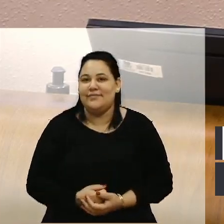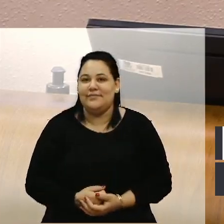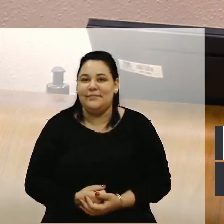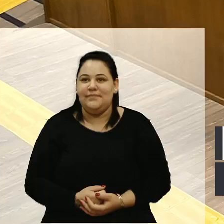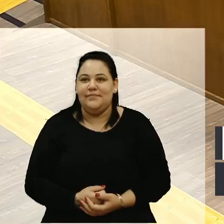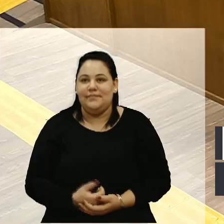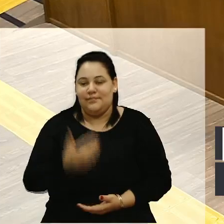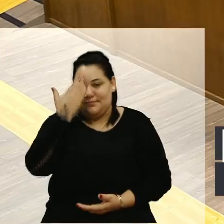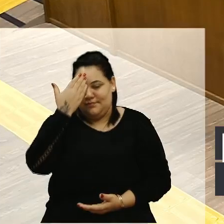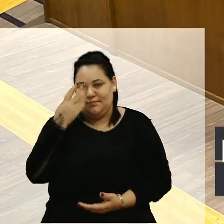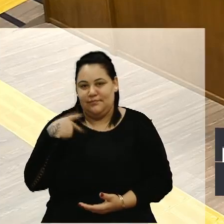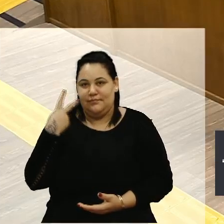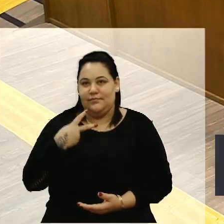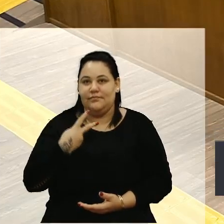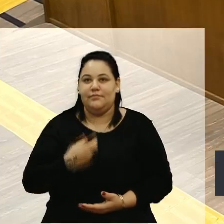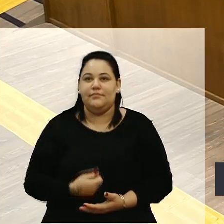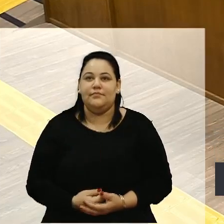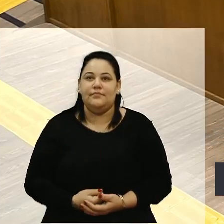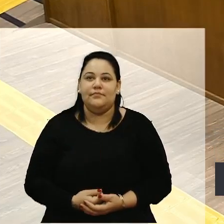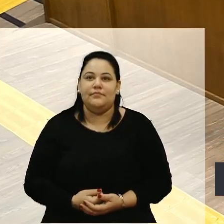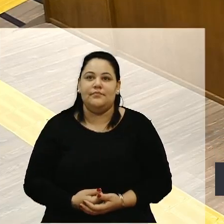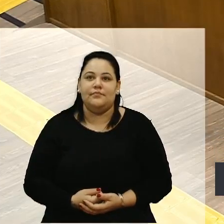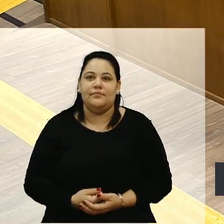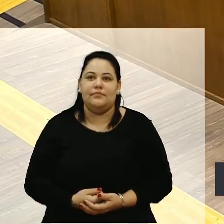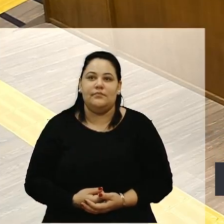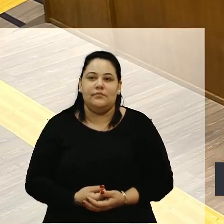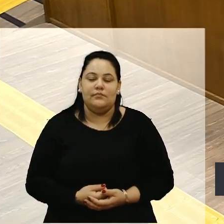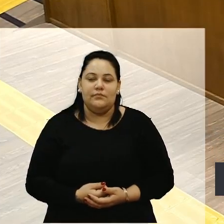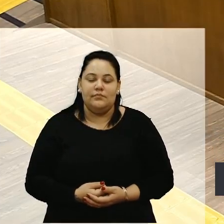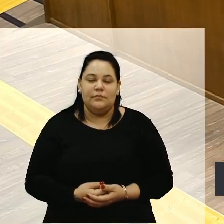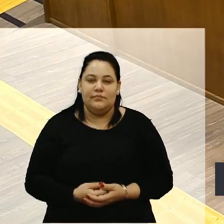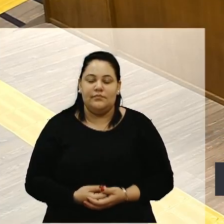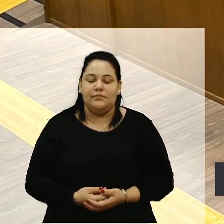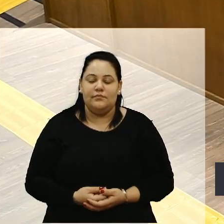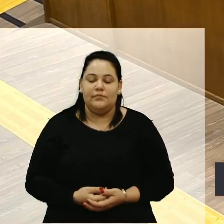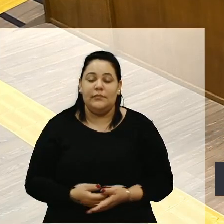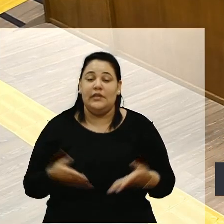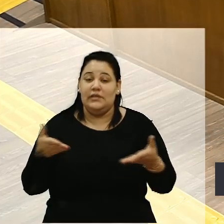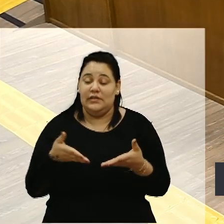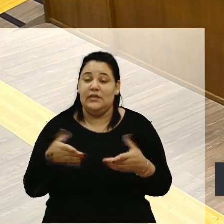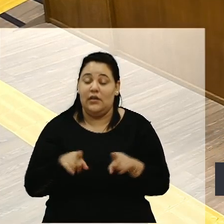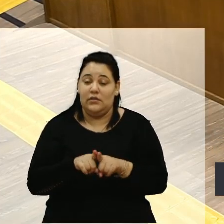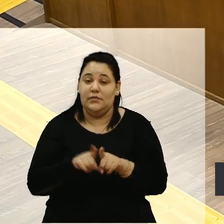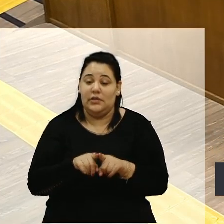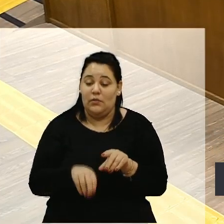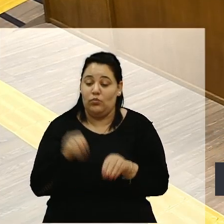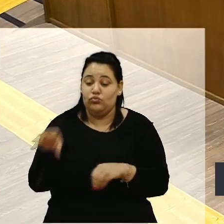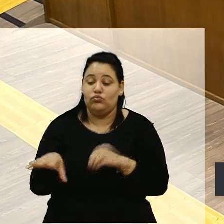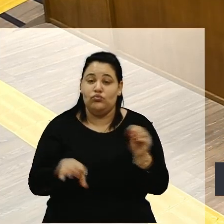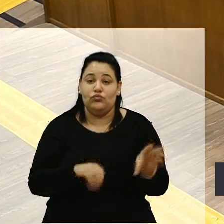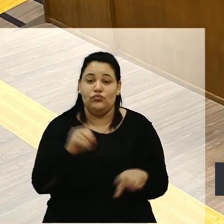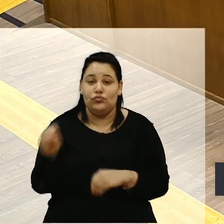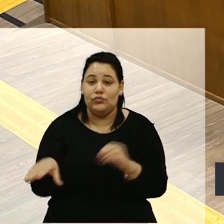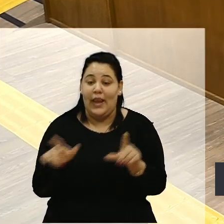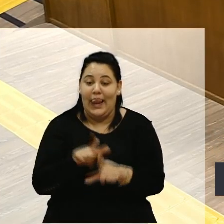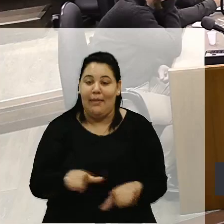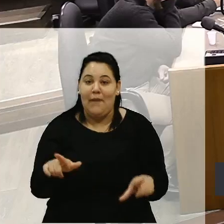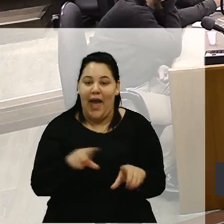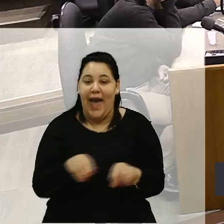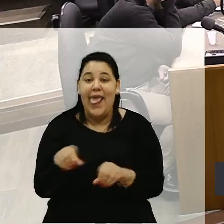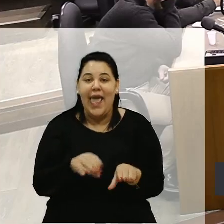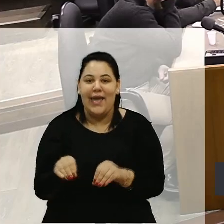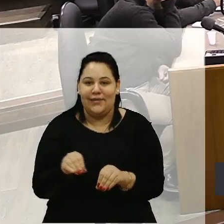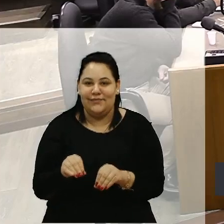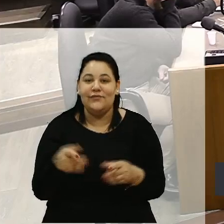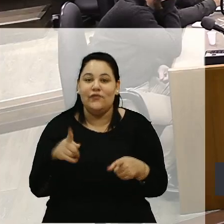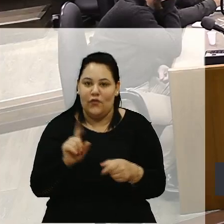vereador. Inclusive, agora o desassoreamento desses rios deve ser feito. O seu parte, vereador. Vereador Lucas, ontem